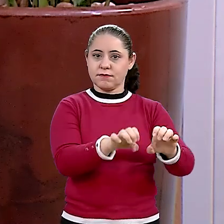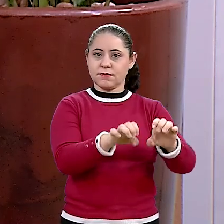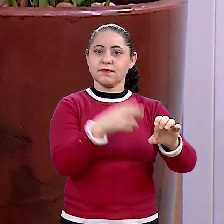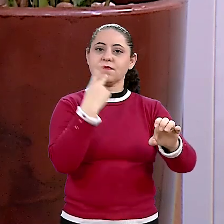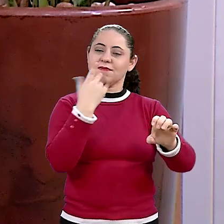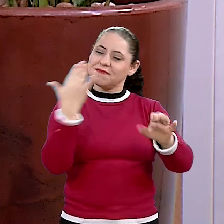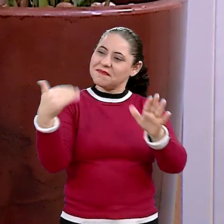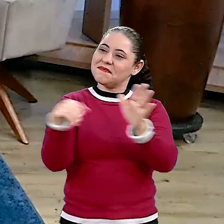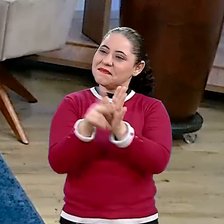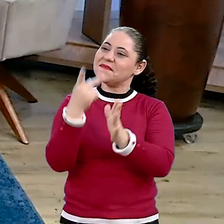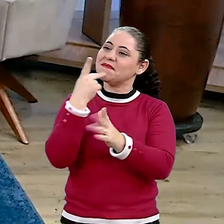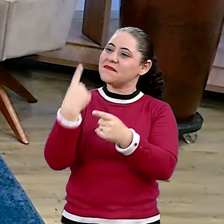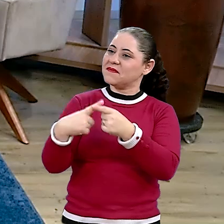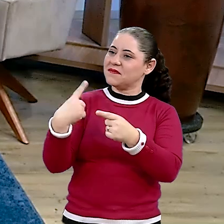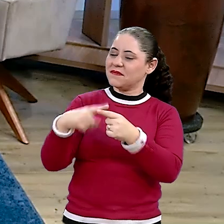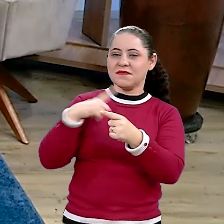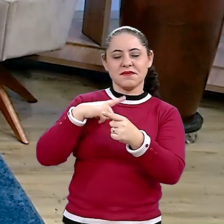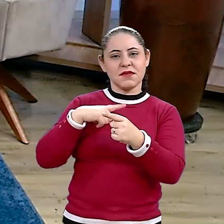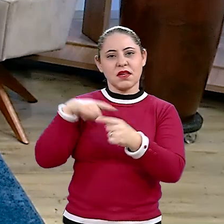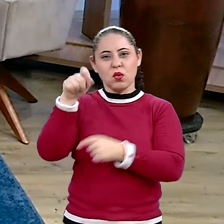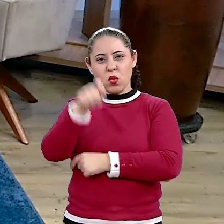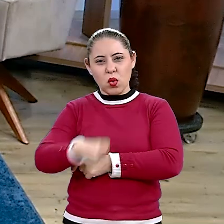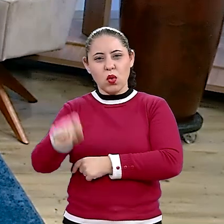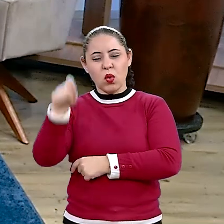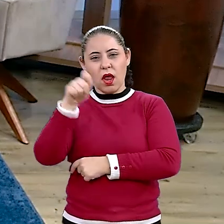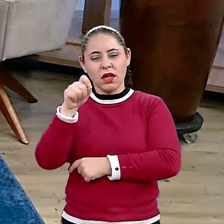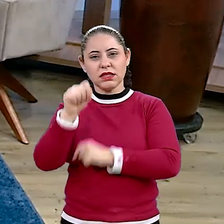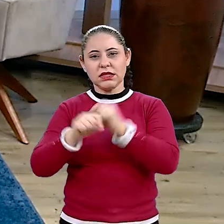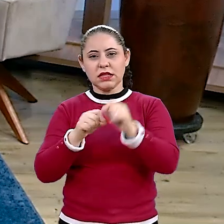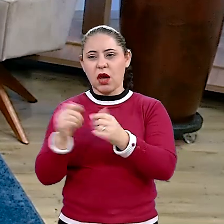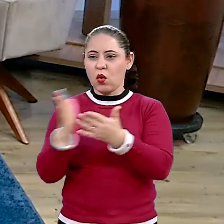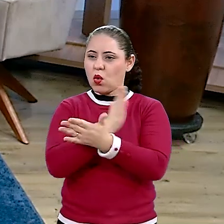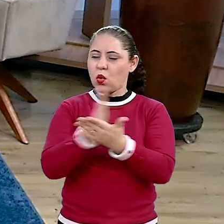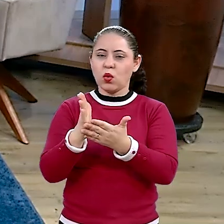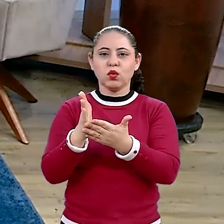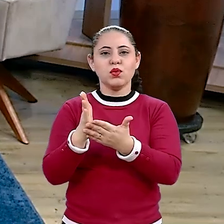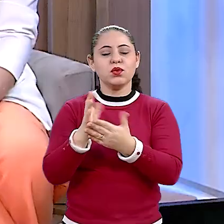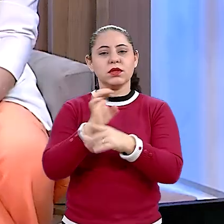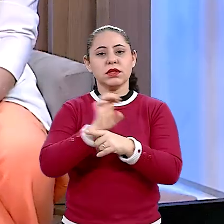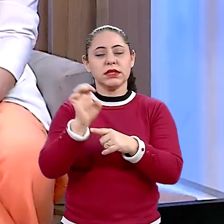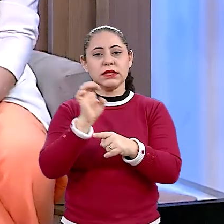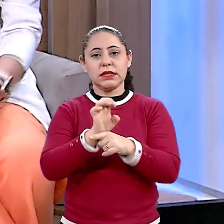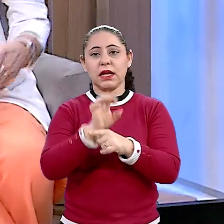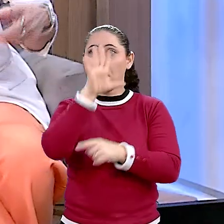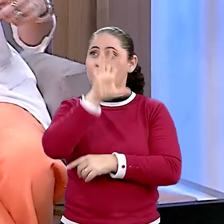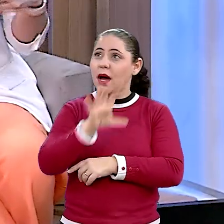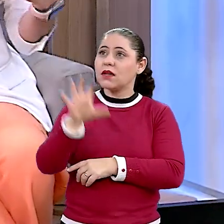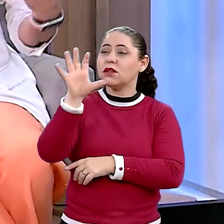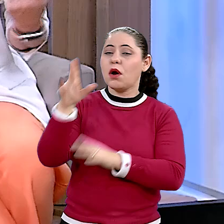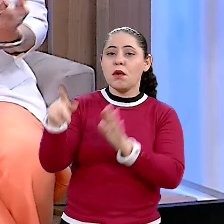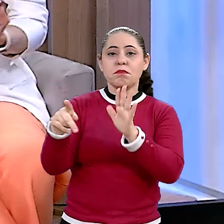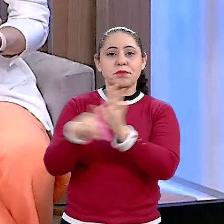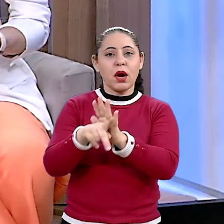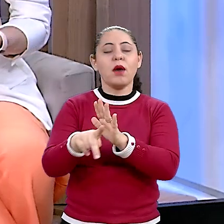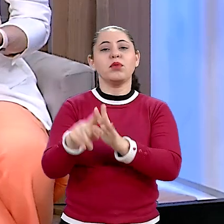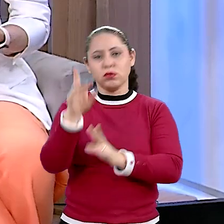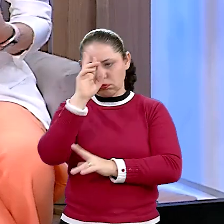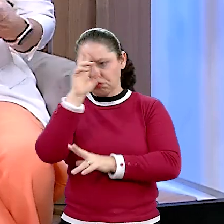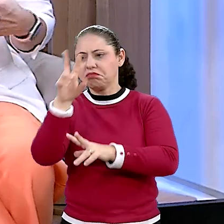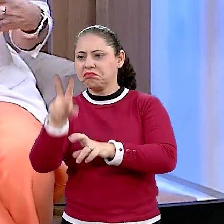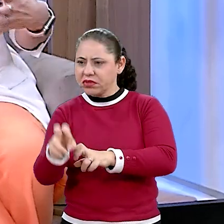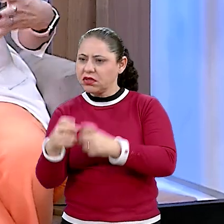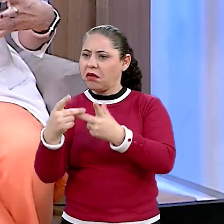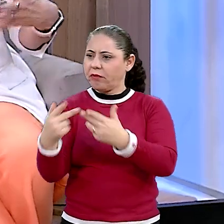estratégicos. Era aí que eu queria chegar, porque existe um associativismo muito grande em alguns estados do Brasil, onde o próprio setor